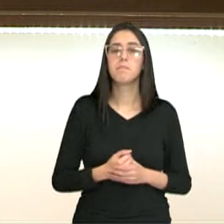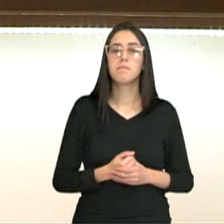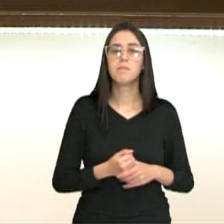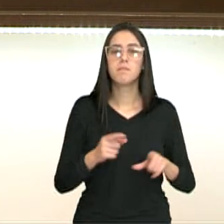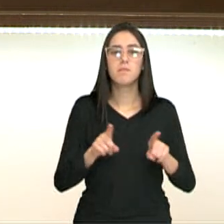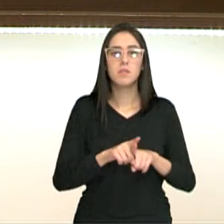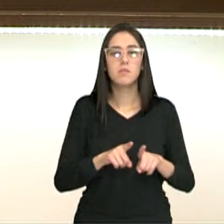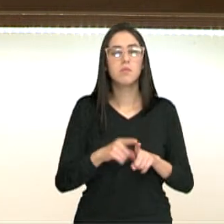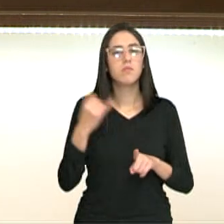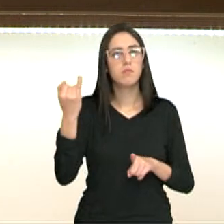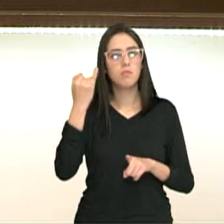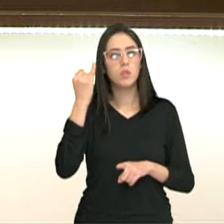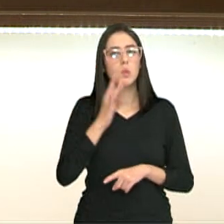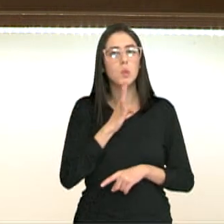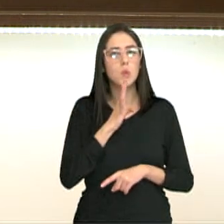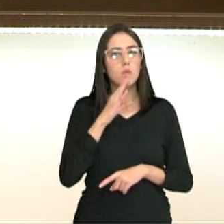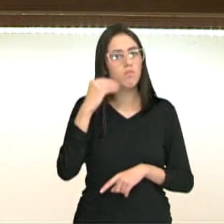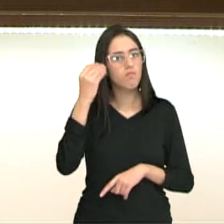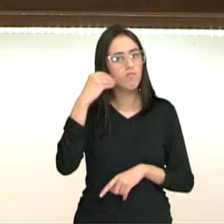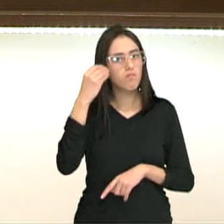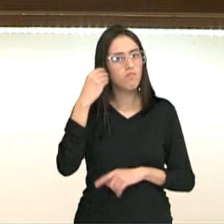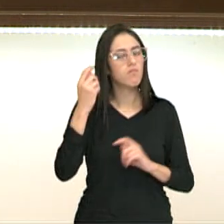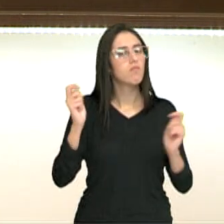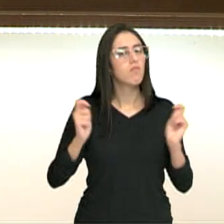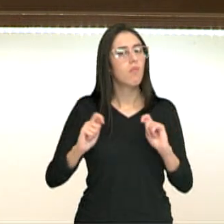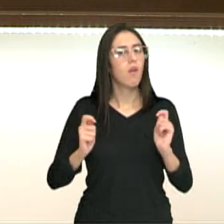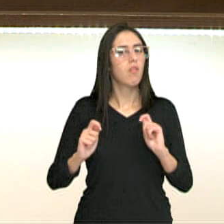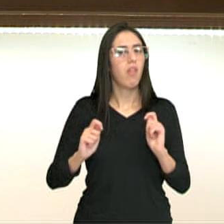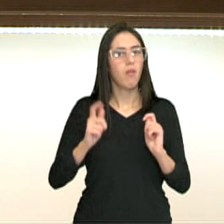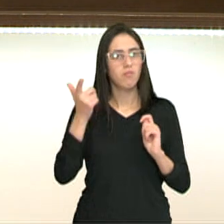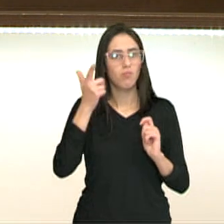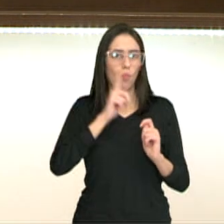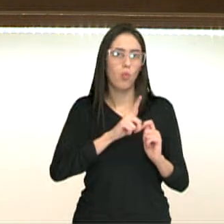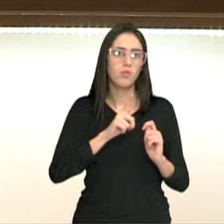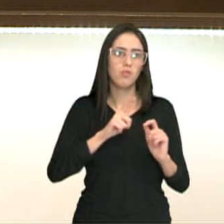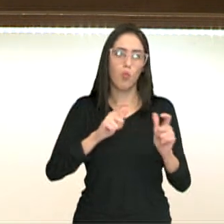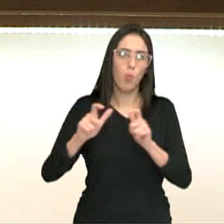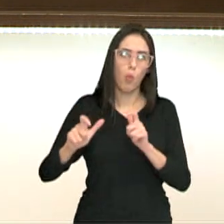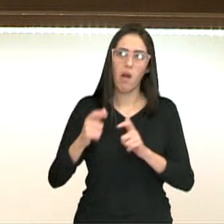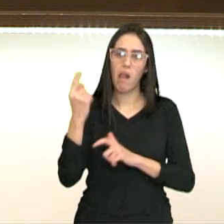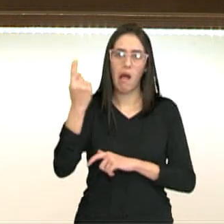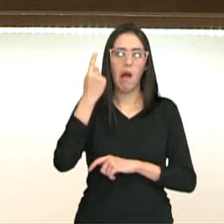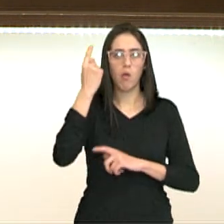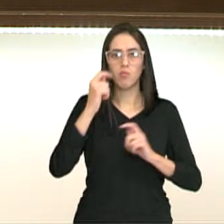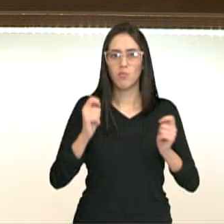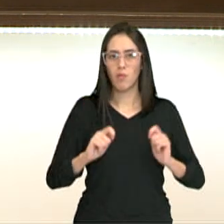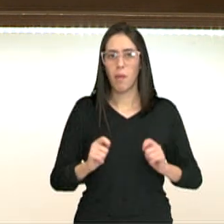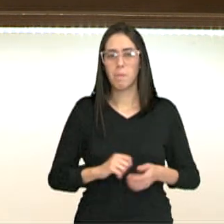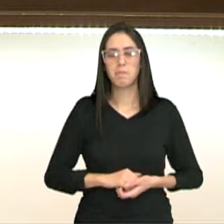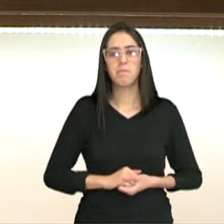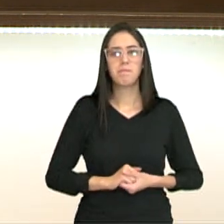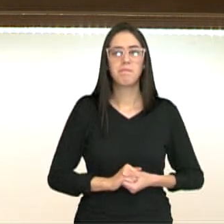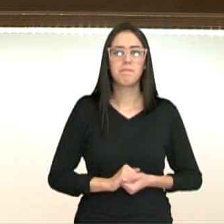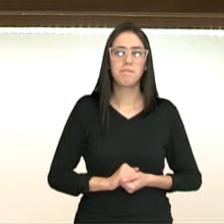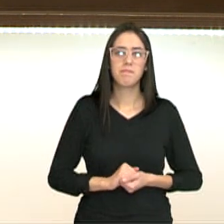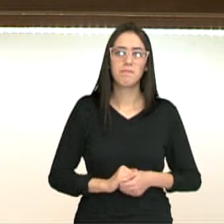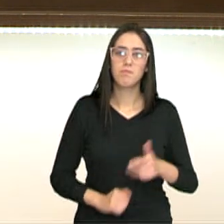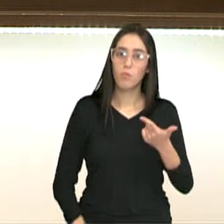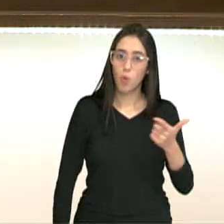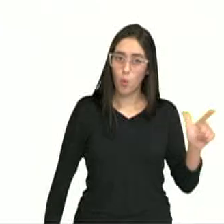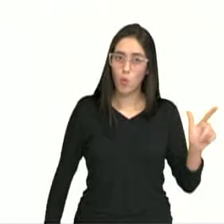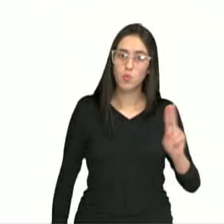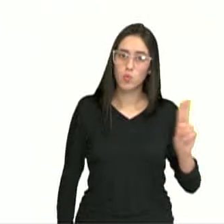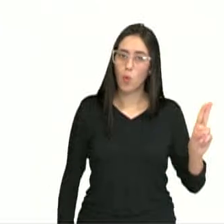você dominar essa técnica de manobra, poder praticá-la em locais mais altos. Outra manobra,